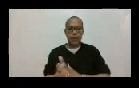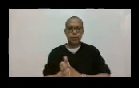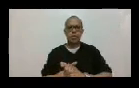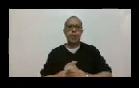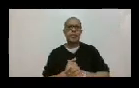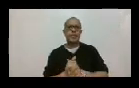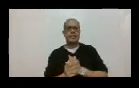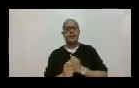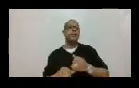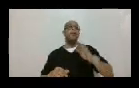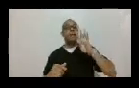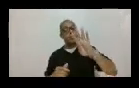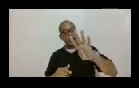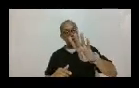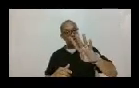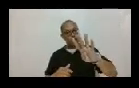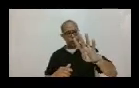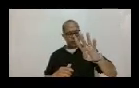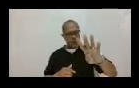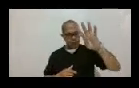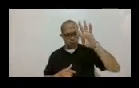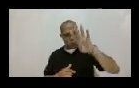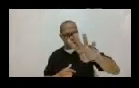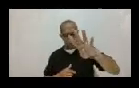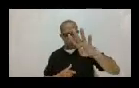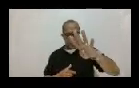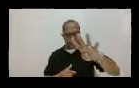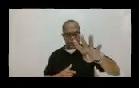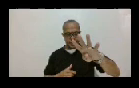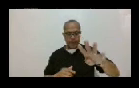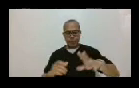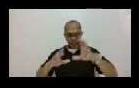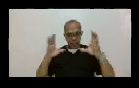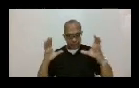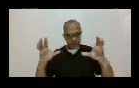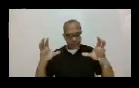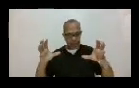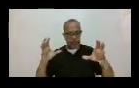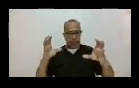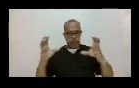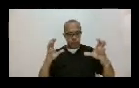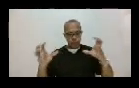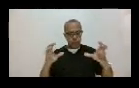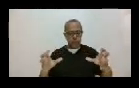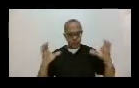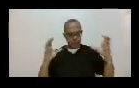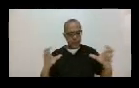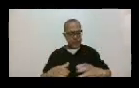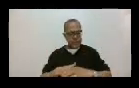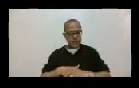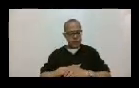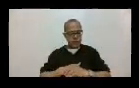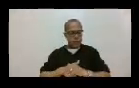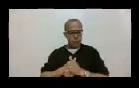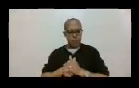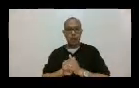precisamente vamos pontuar hoje sobre a urbanização mas eu quero discutir com vocês quatro itens dá para gente revisar alguns conceitos